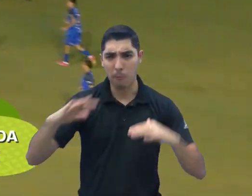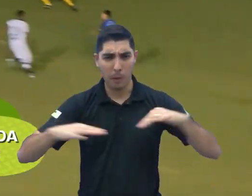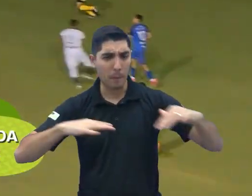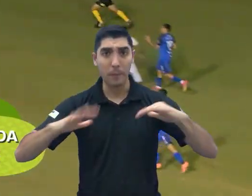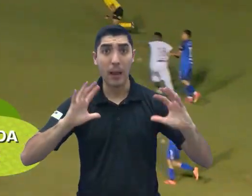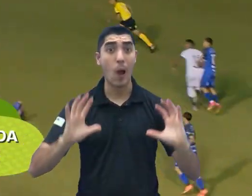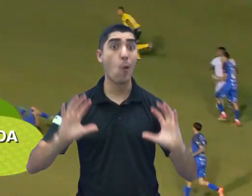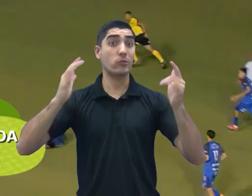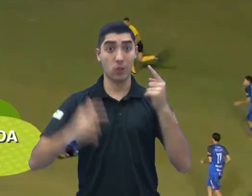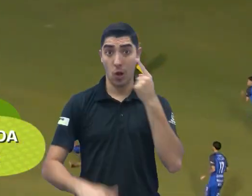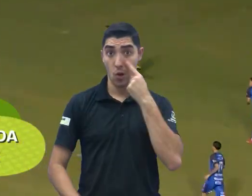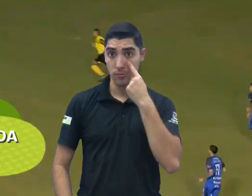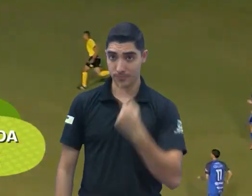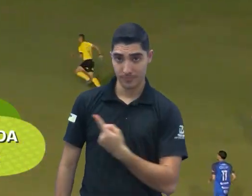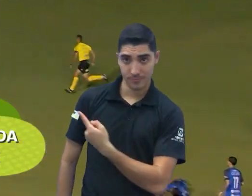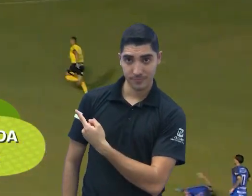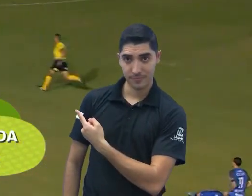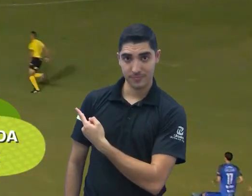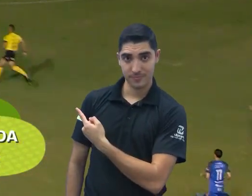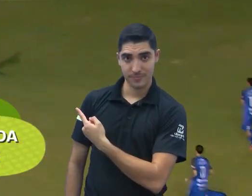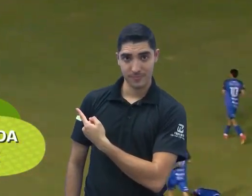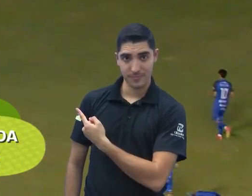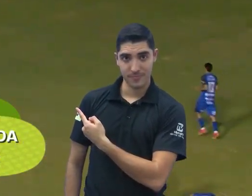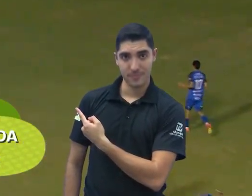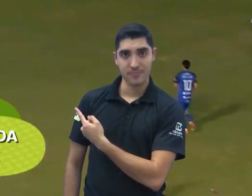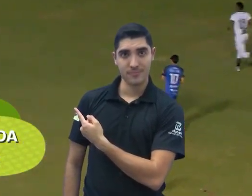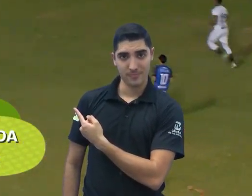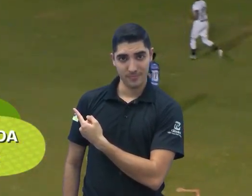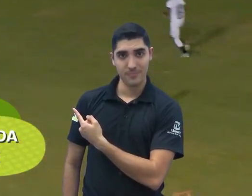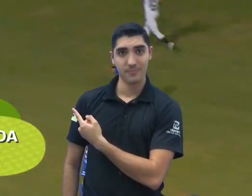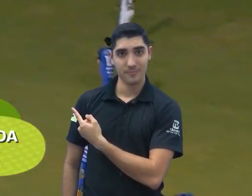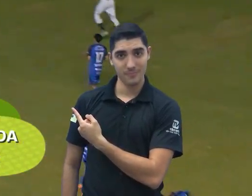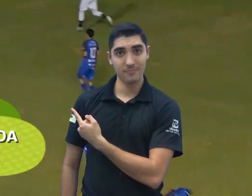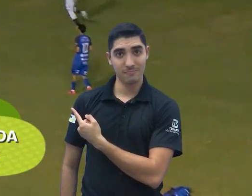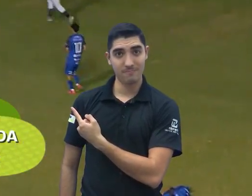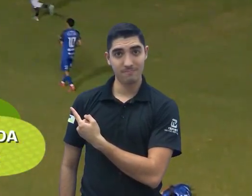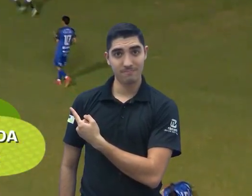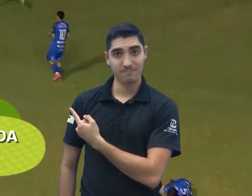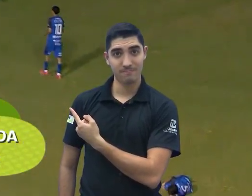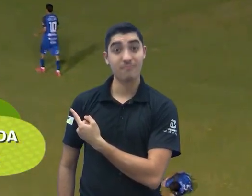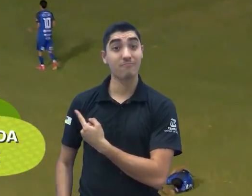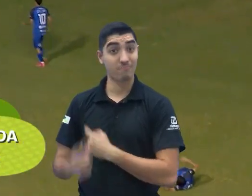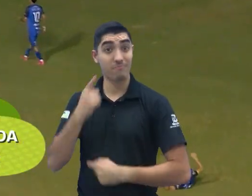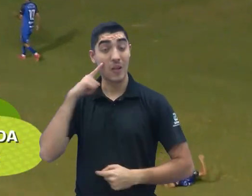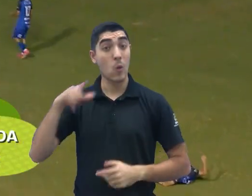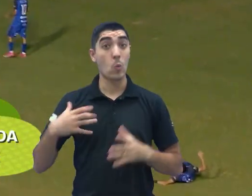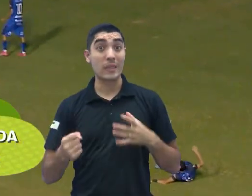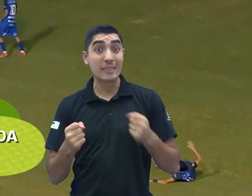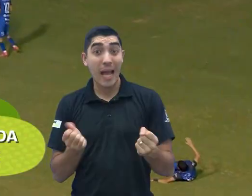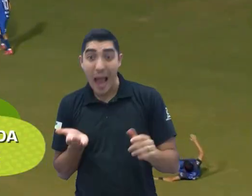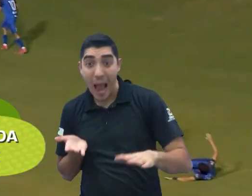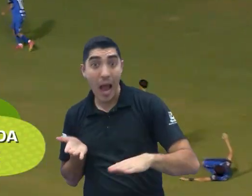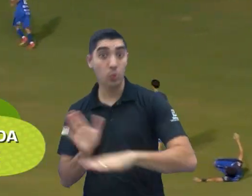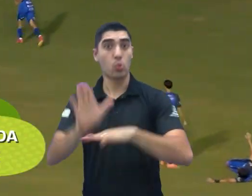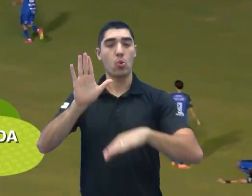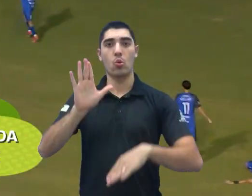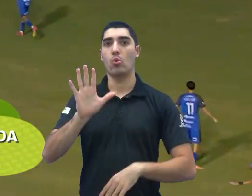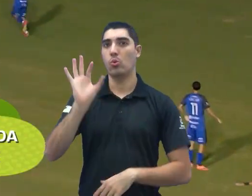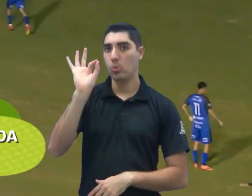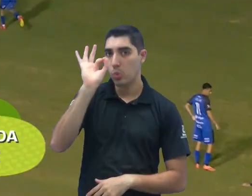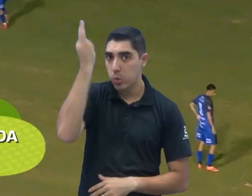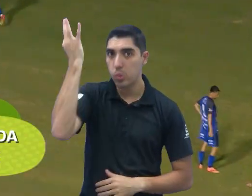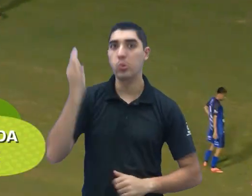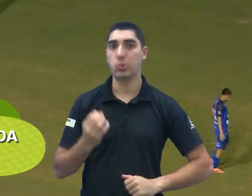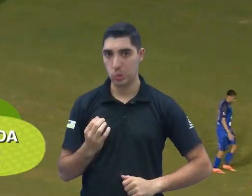da partida, Mateuzinho finalizou e o zagueiro Anderson salvou a Águia. Era sinal do que estava por